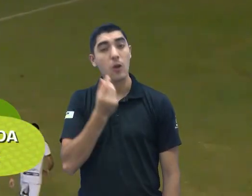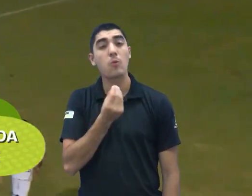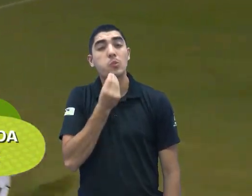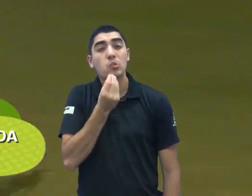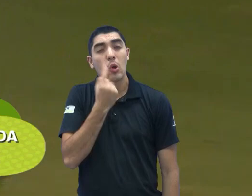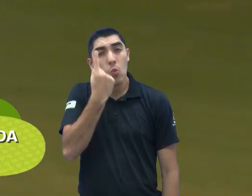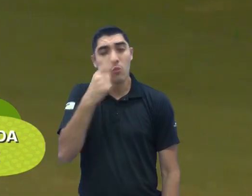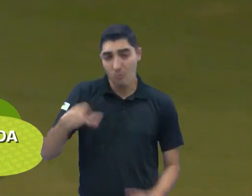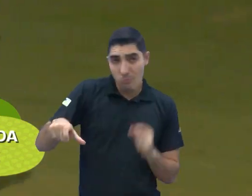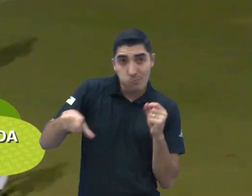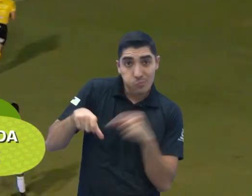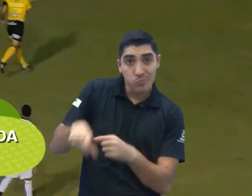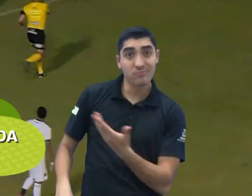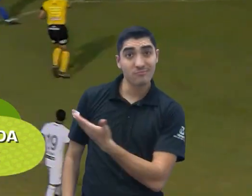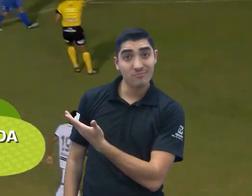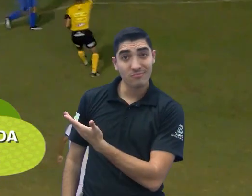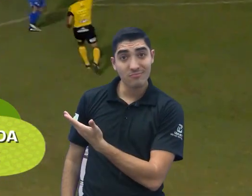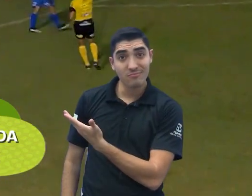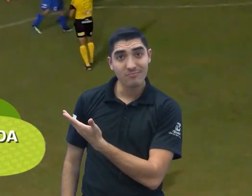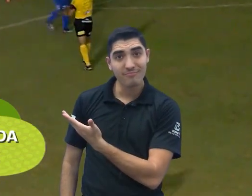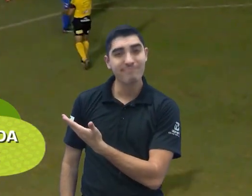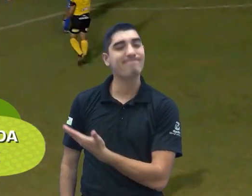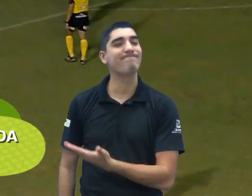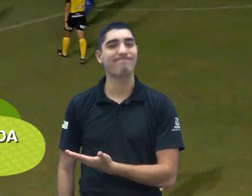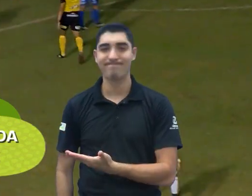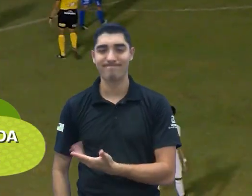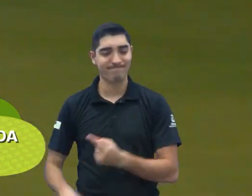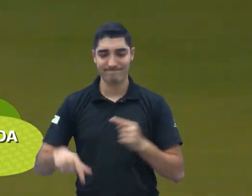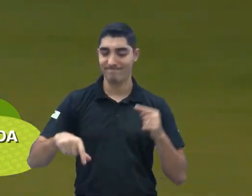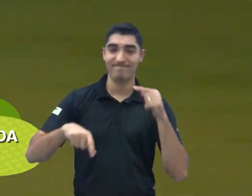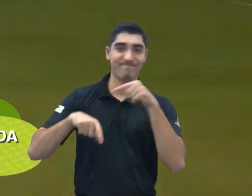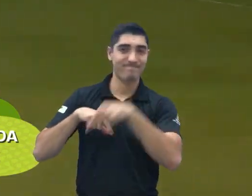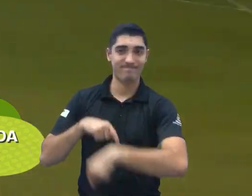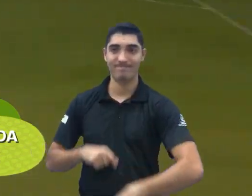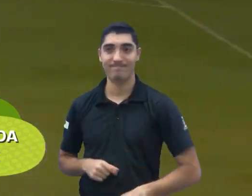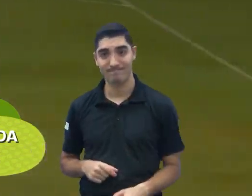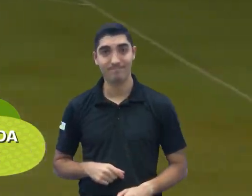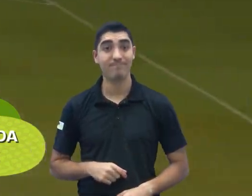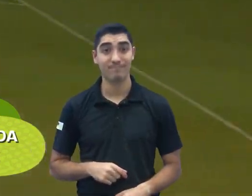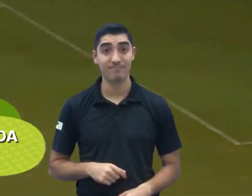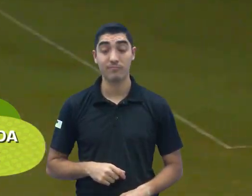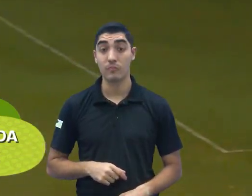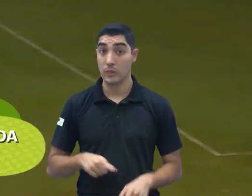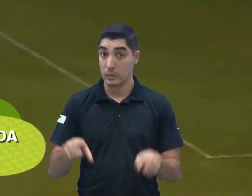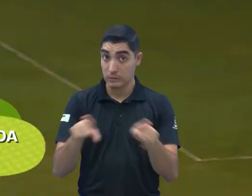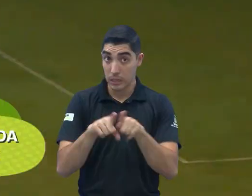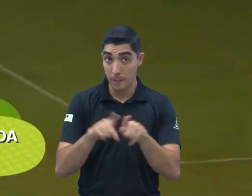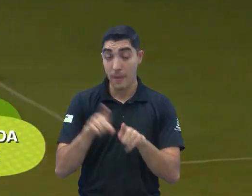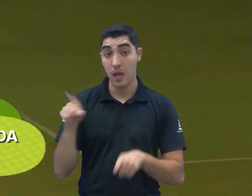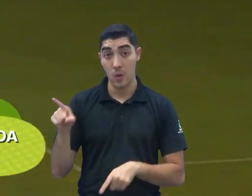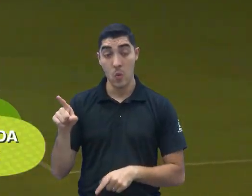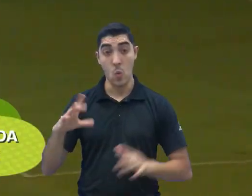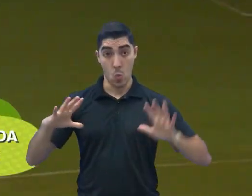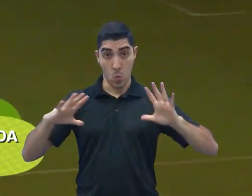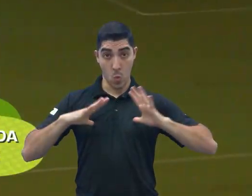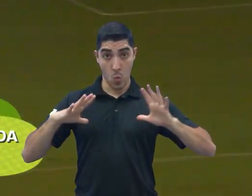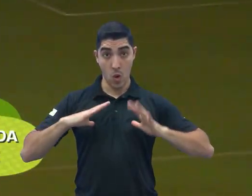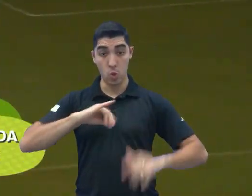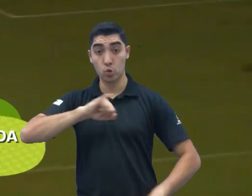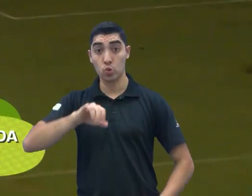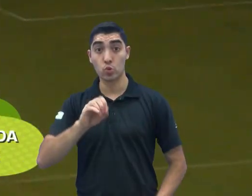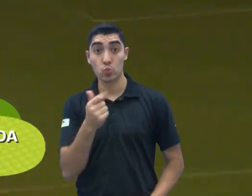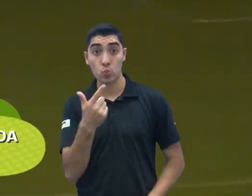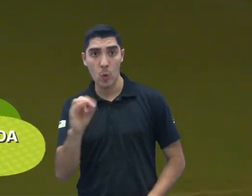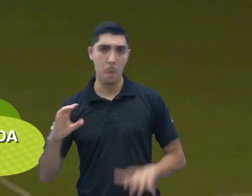com Magacho, mas a bola foi para fora. E se não fosse o goleiro João que entrou no fim do